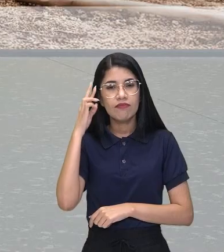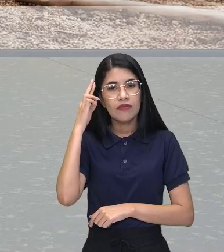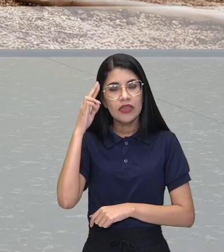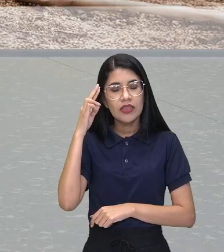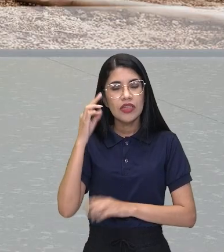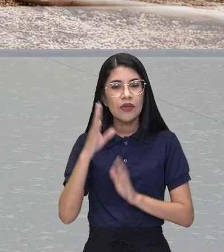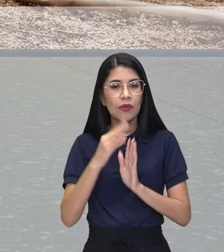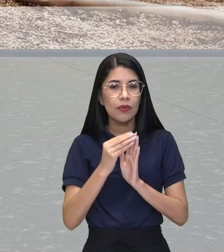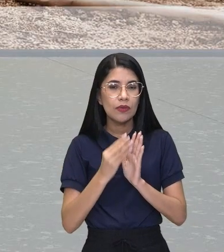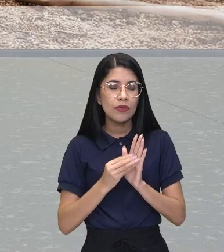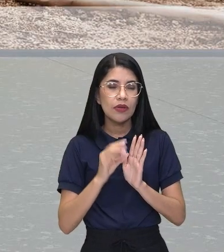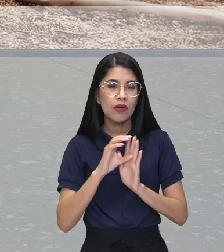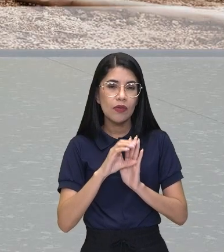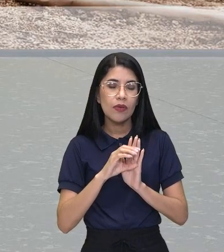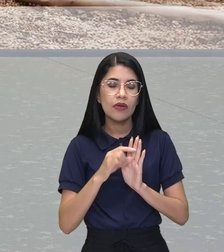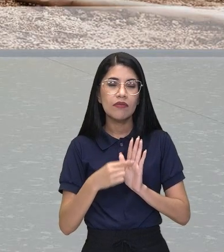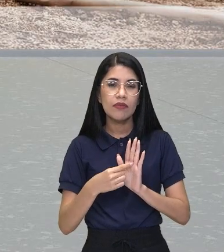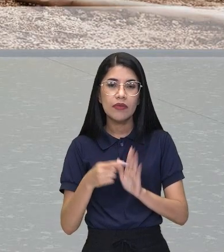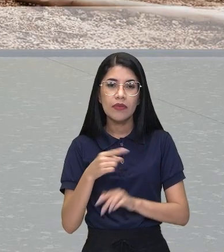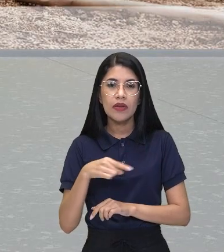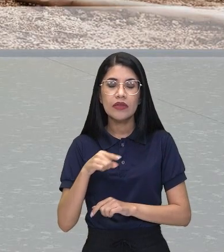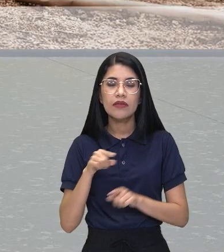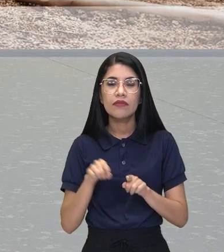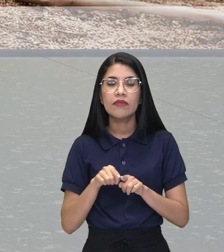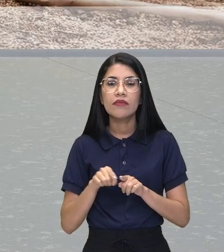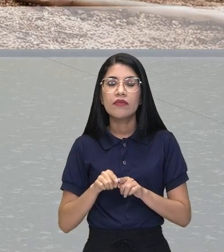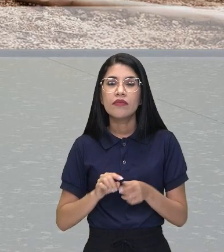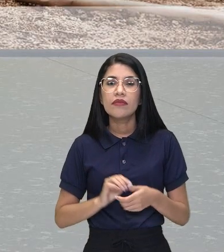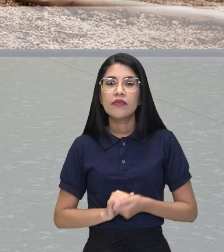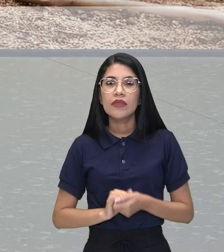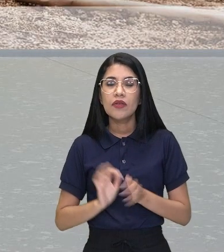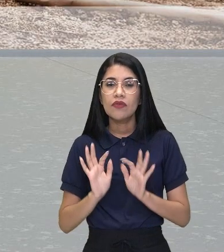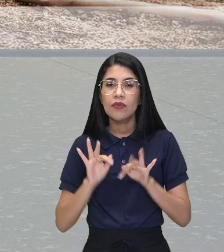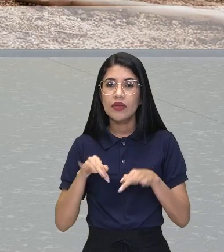esses conceitos, essas reflexões, essas ideias, né?